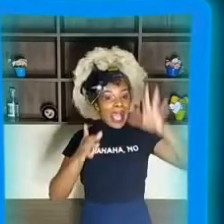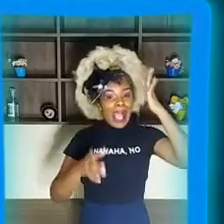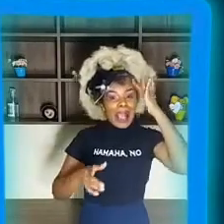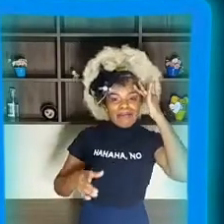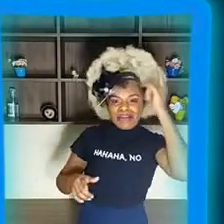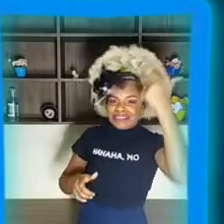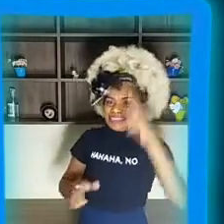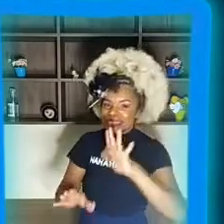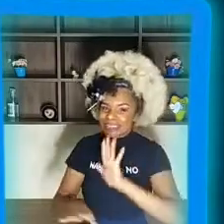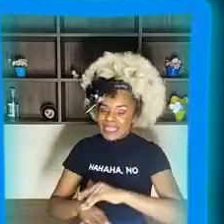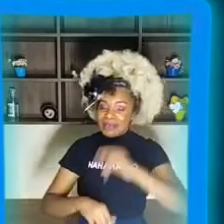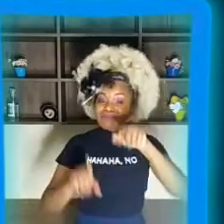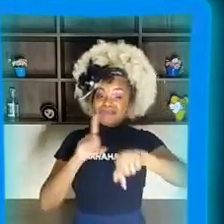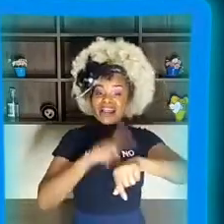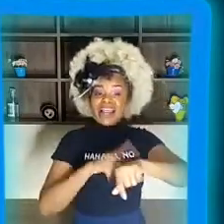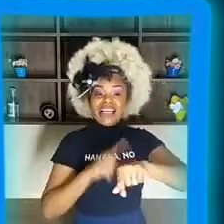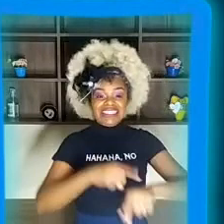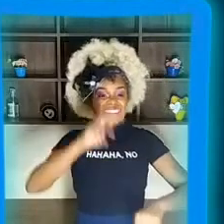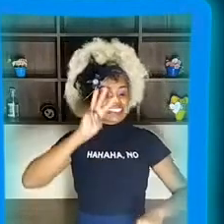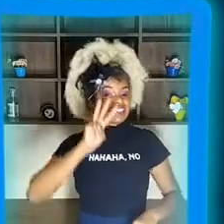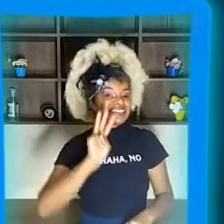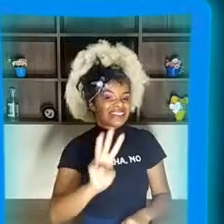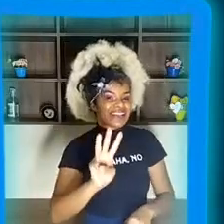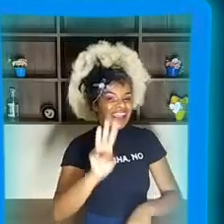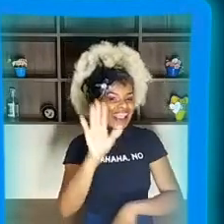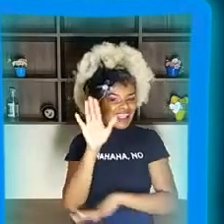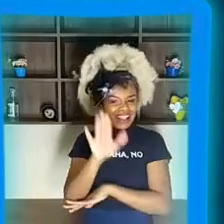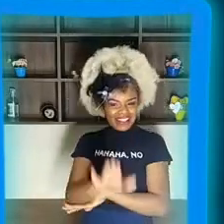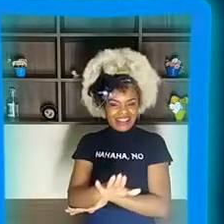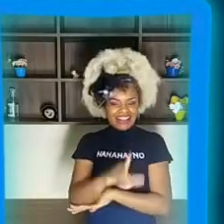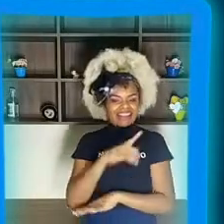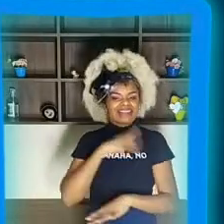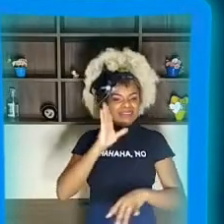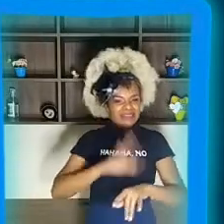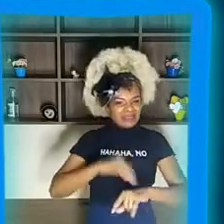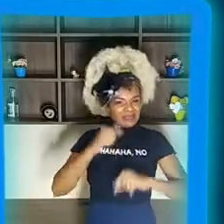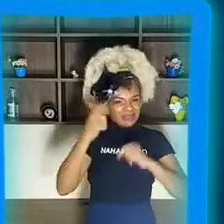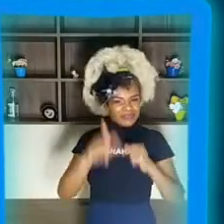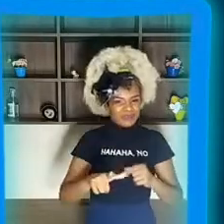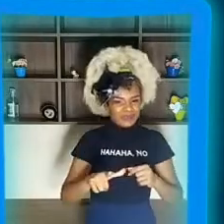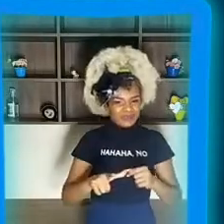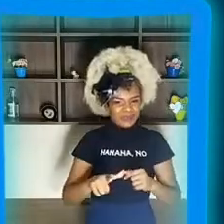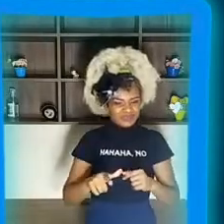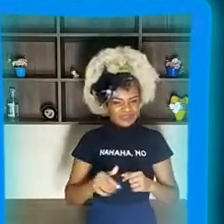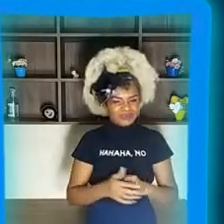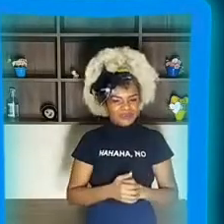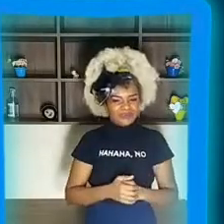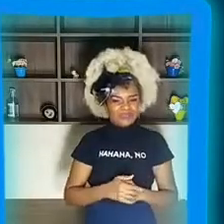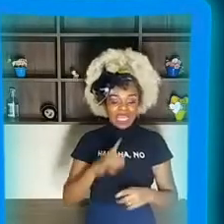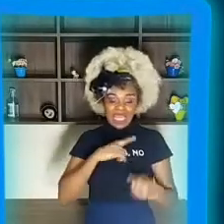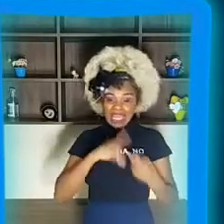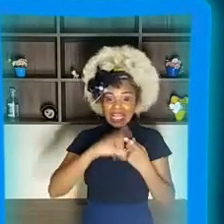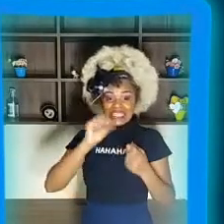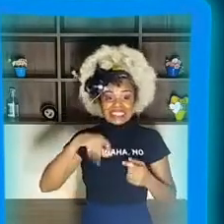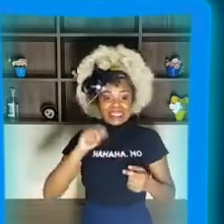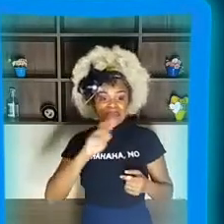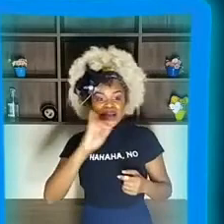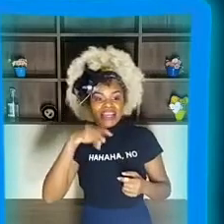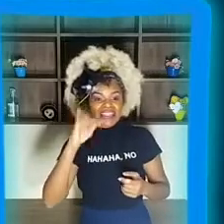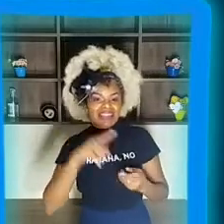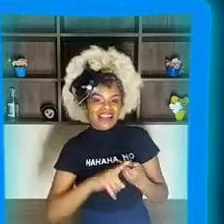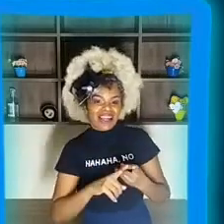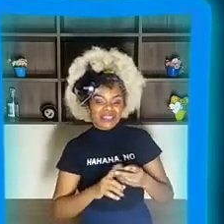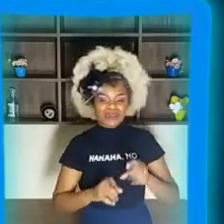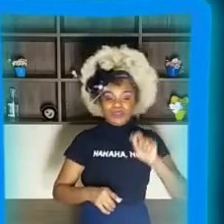mais que horas? 15 horas! E ponto, né, gente? Uhum. Teremos Samaritanos!